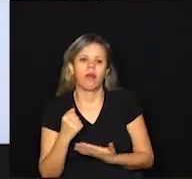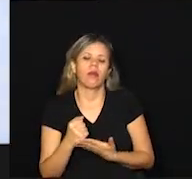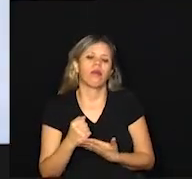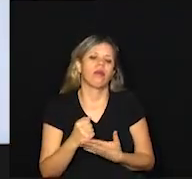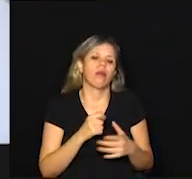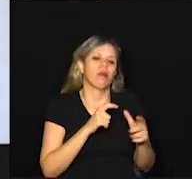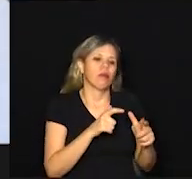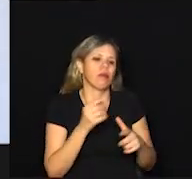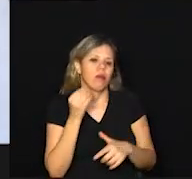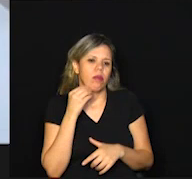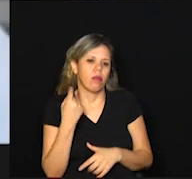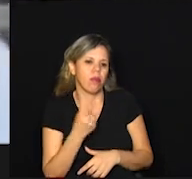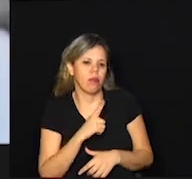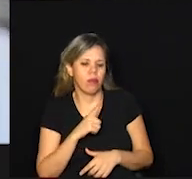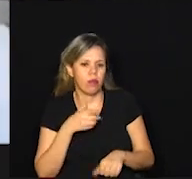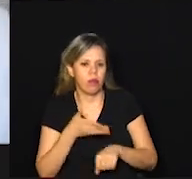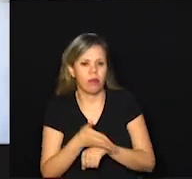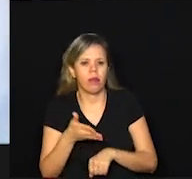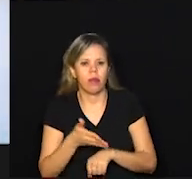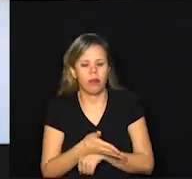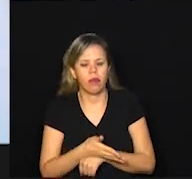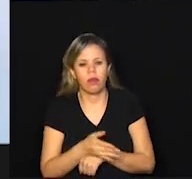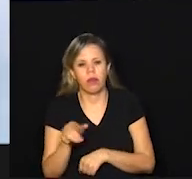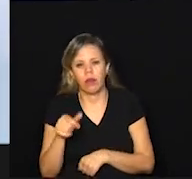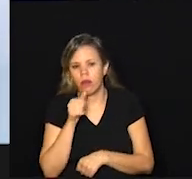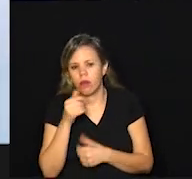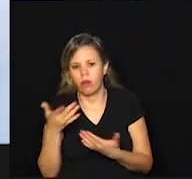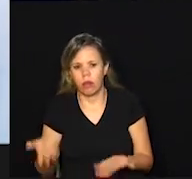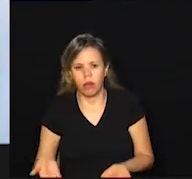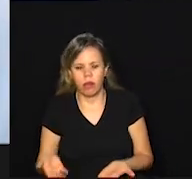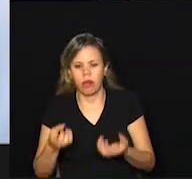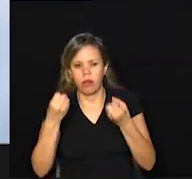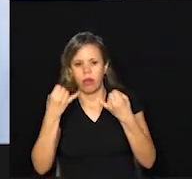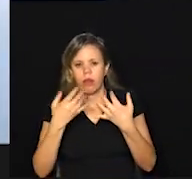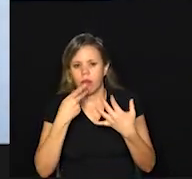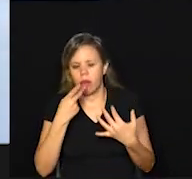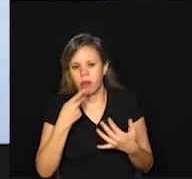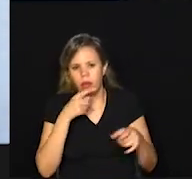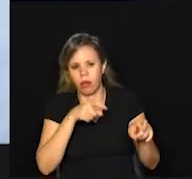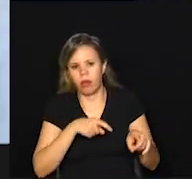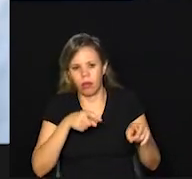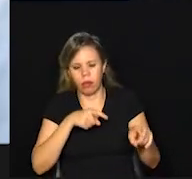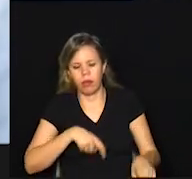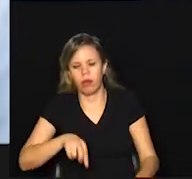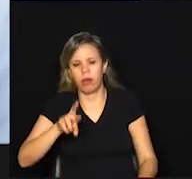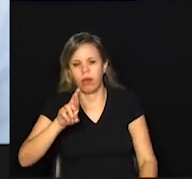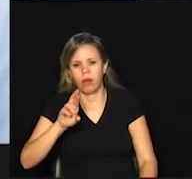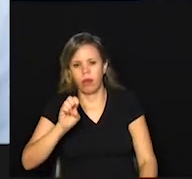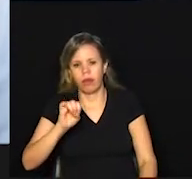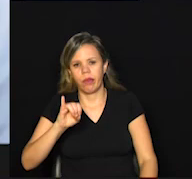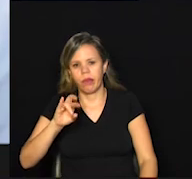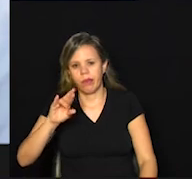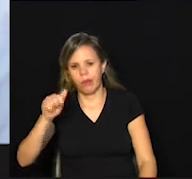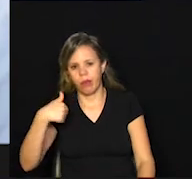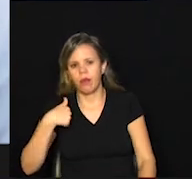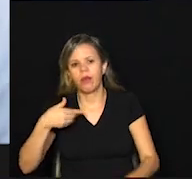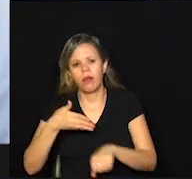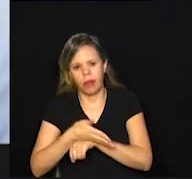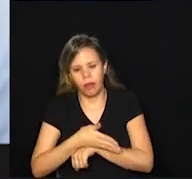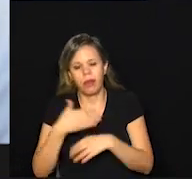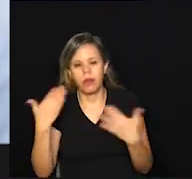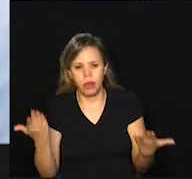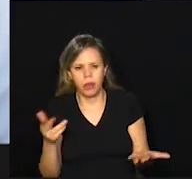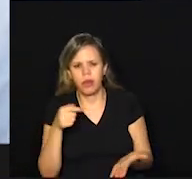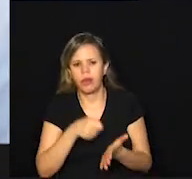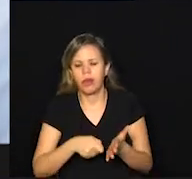espaço de boa 20 parecido no caso aqui nós estamos comentando sobre a Fazenda Roseira na prova faz parte também eu sei